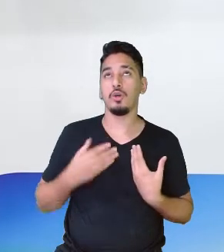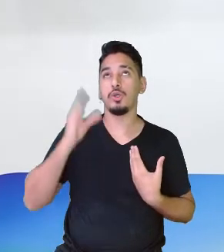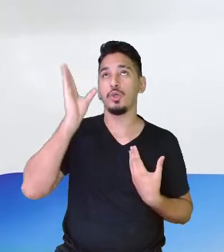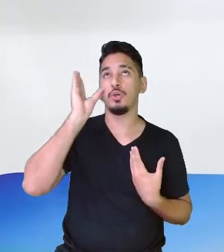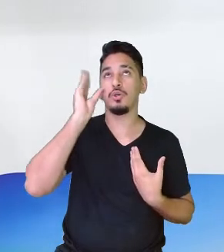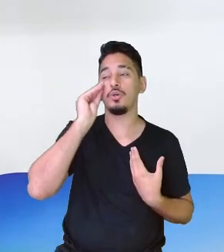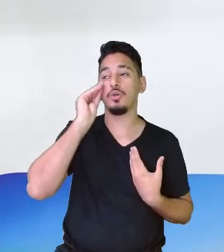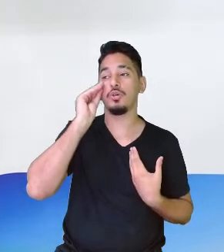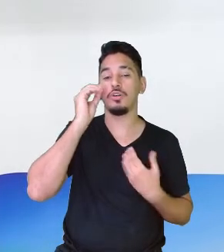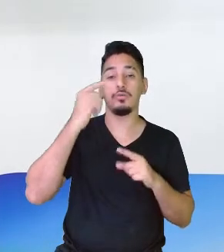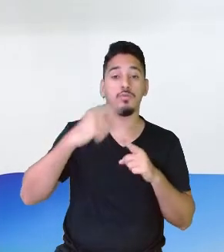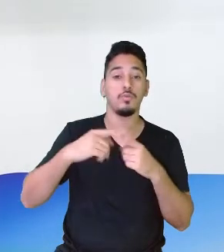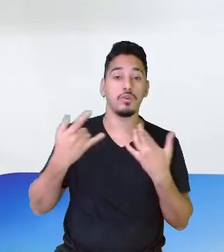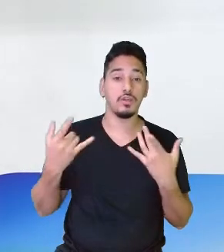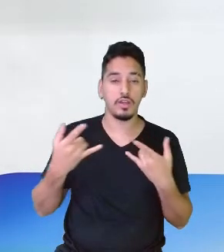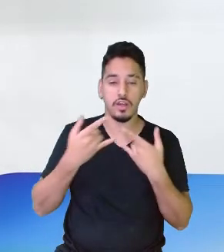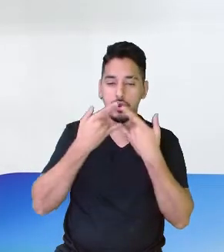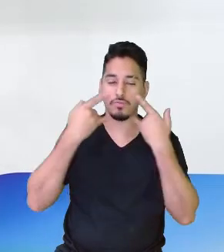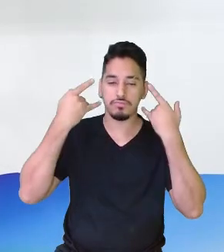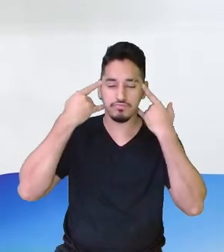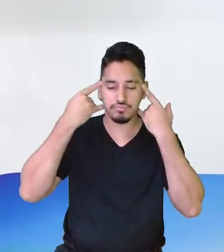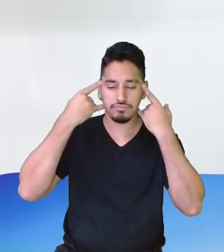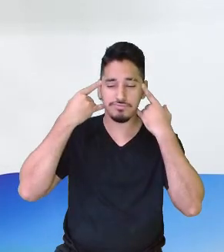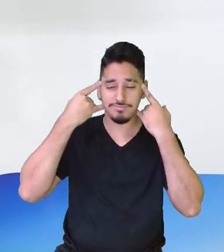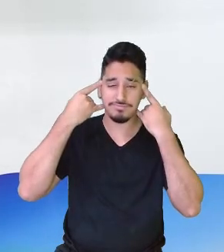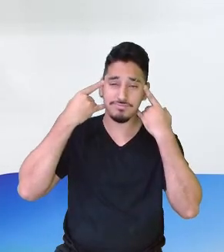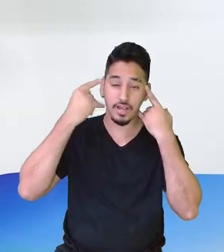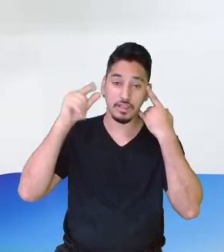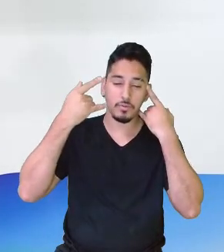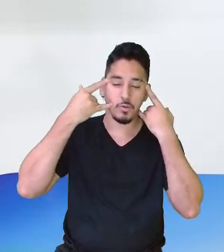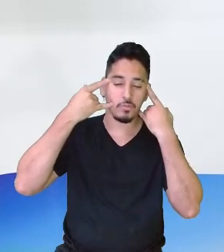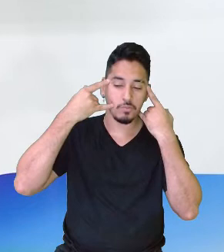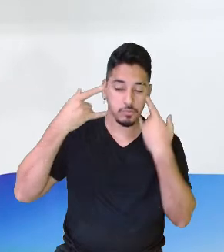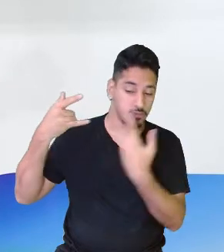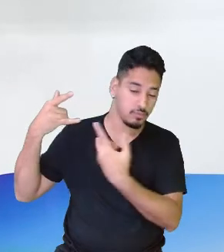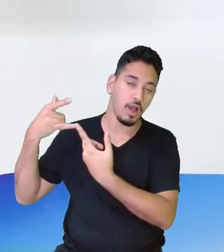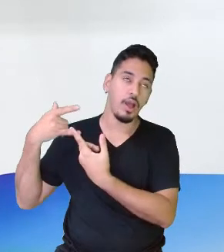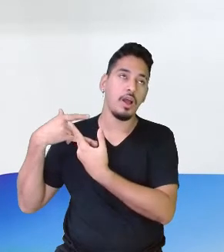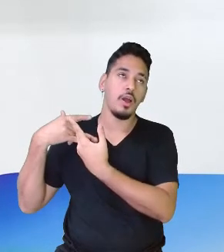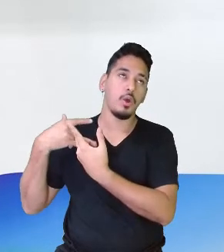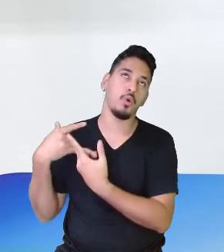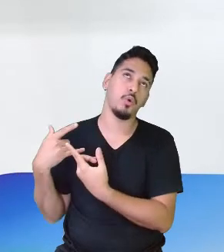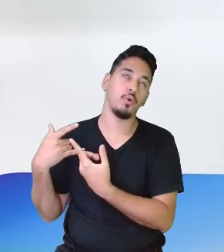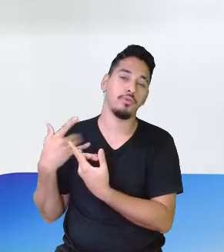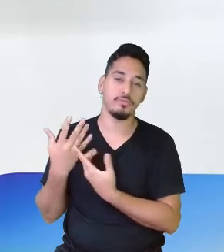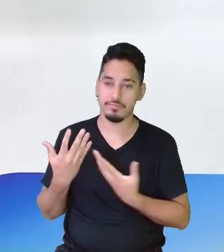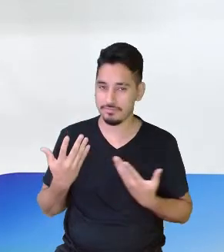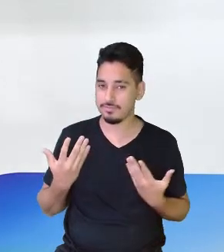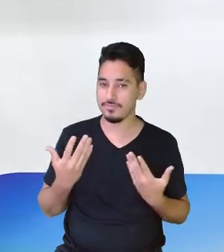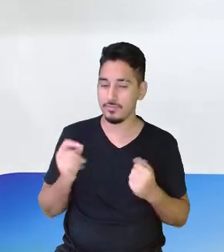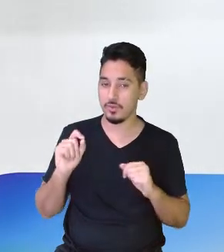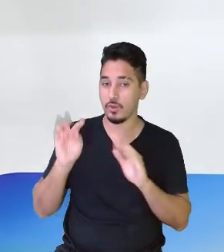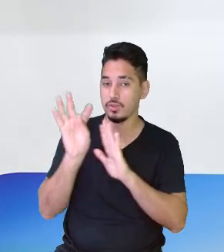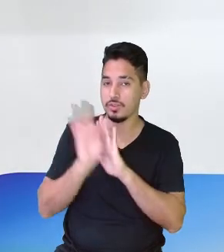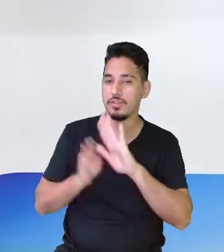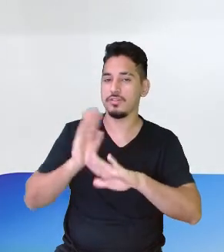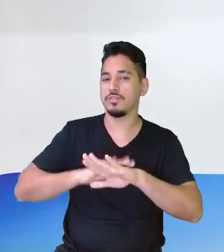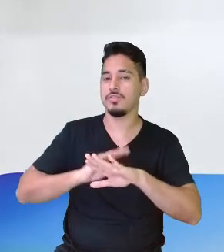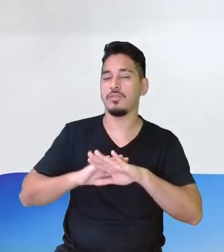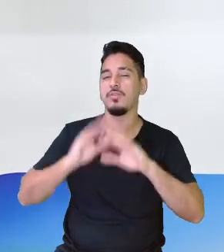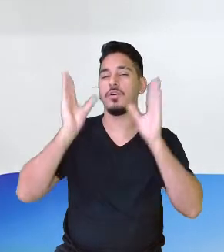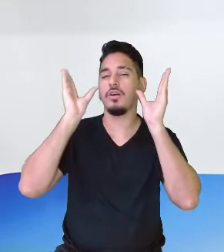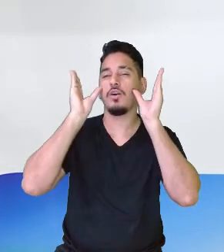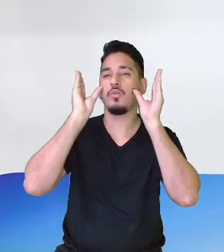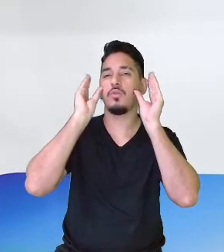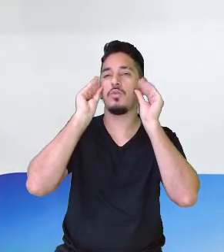o alívio? Por causa do texto, que vai nos dar uma ideia de que, né? De que há um alívio, de que há